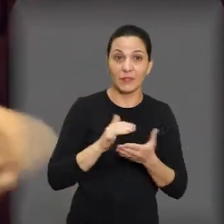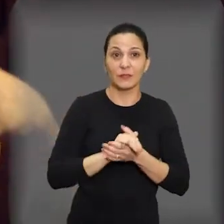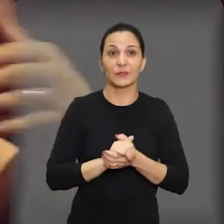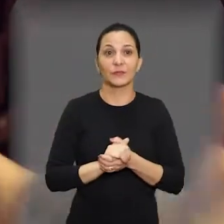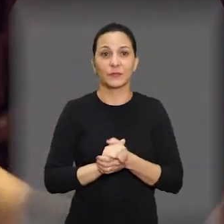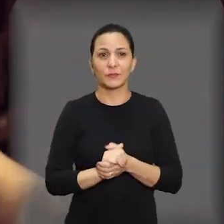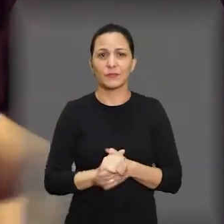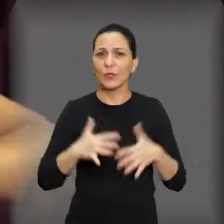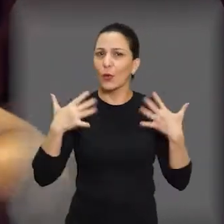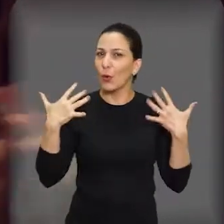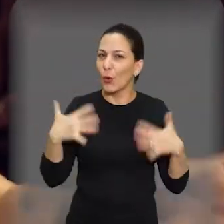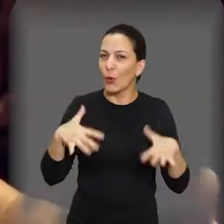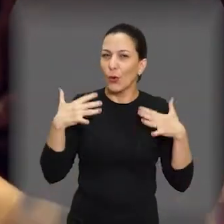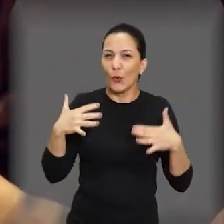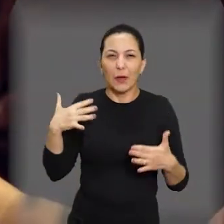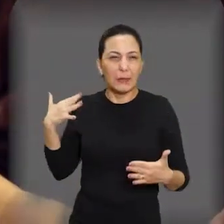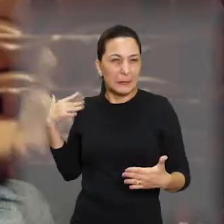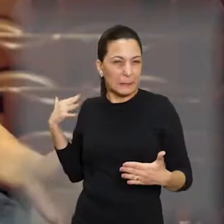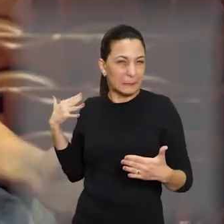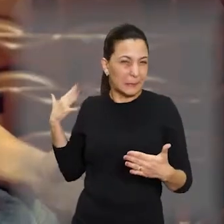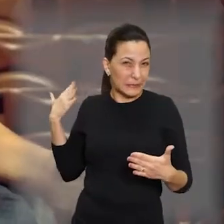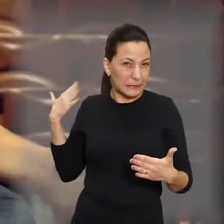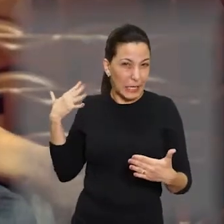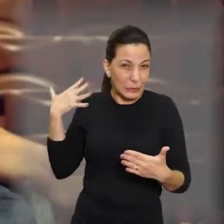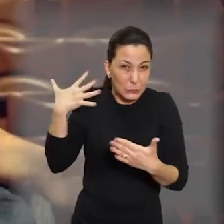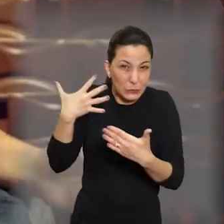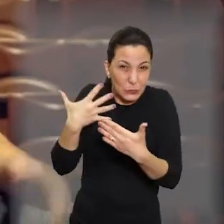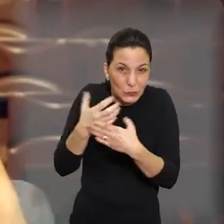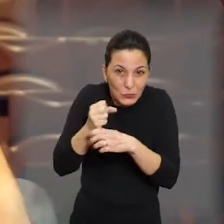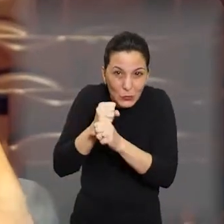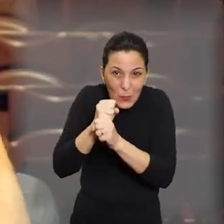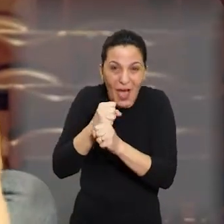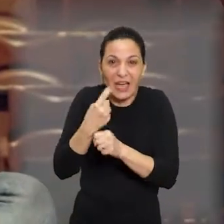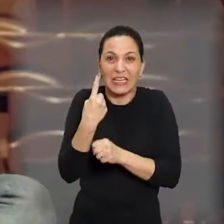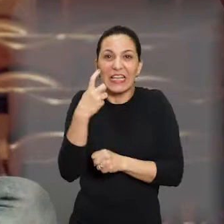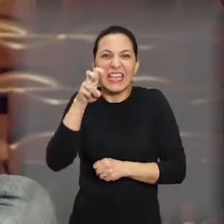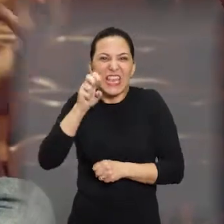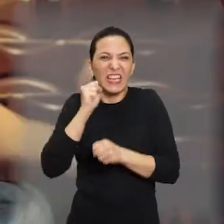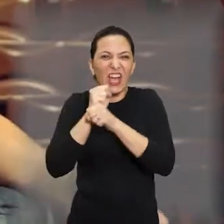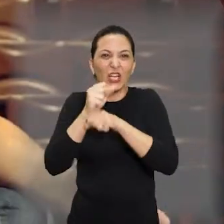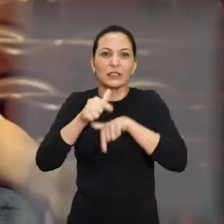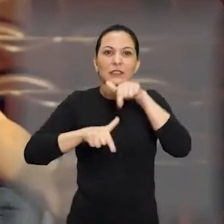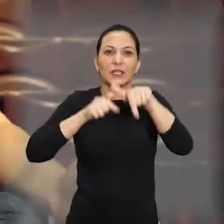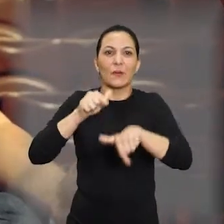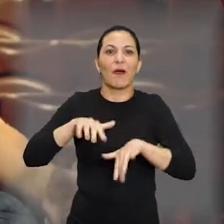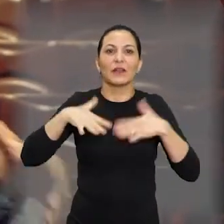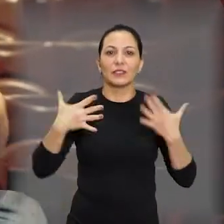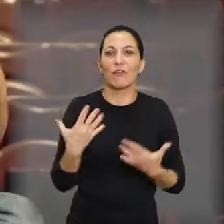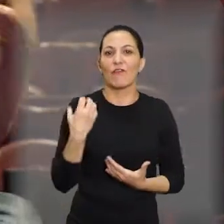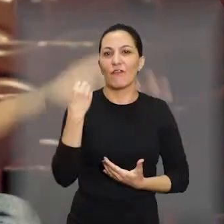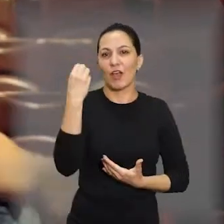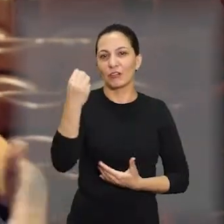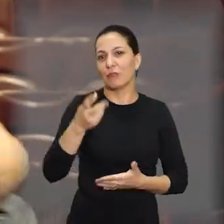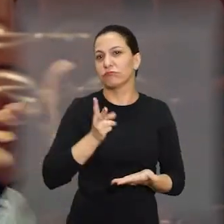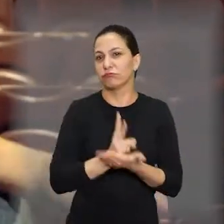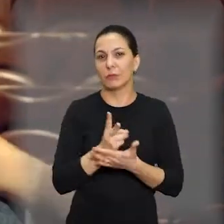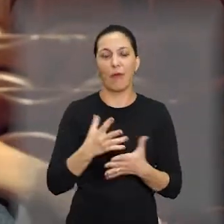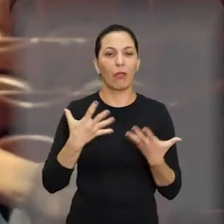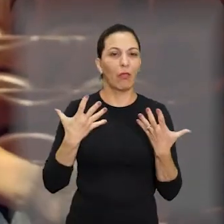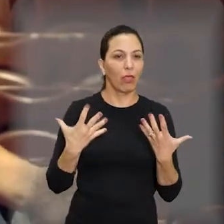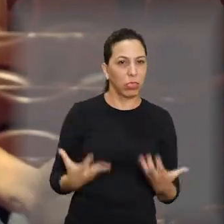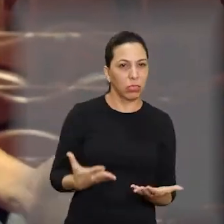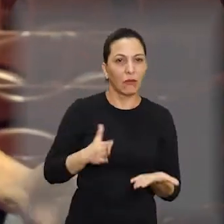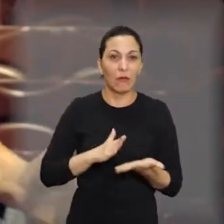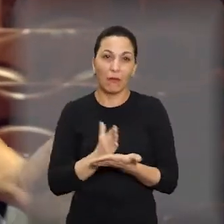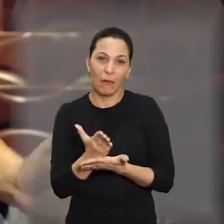gente viaja assim o Brasil inteiro. Depois de 15 anos, você começa... A estrada é a parte